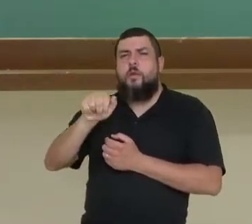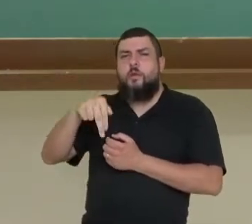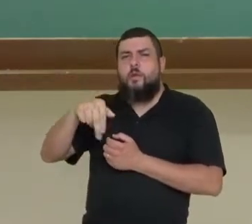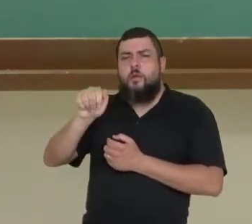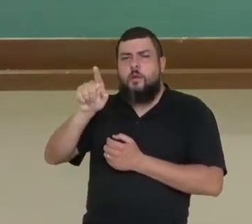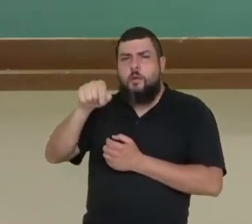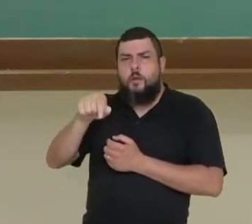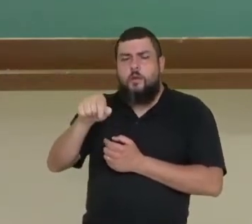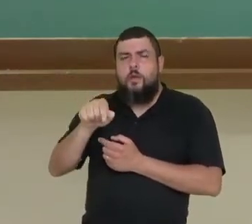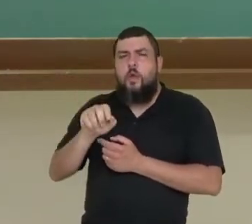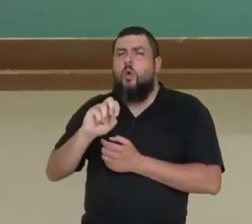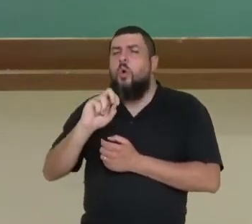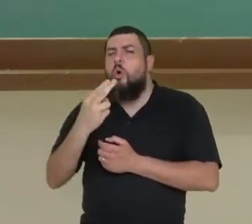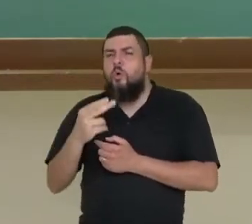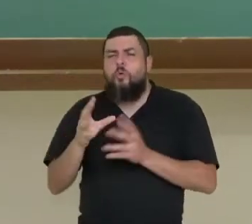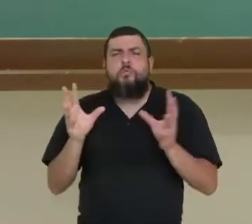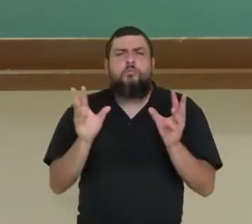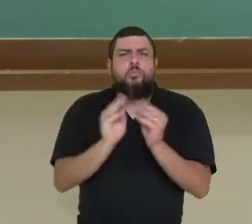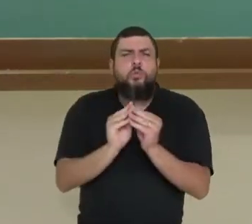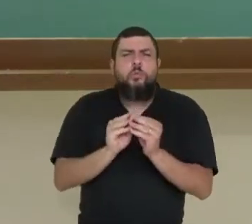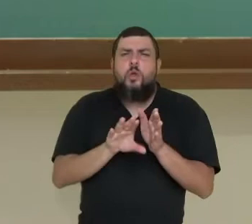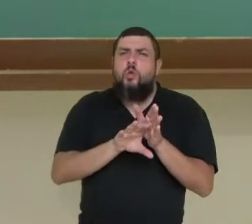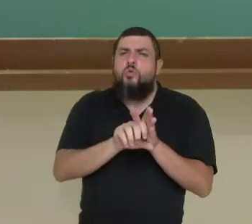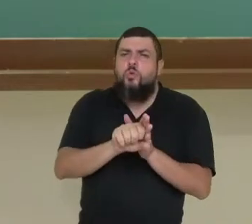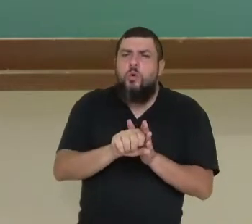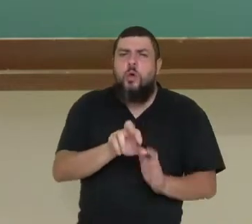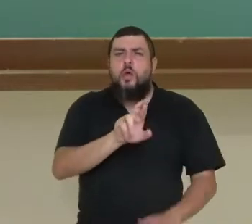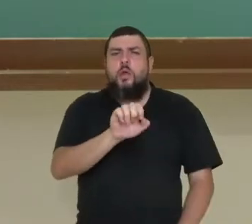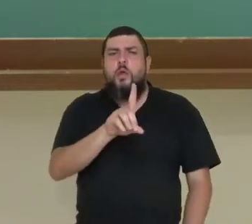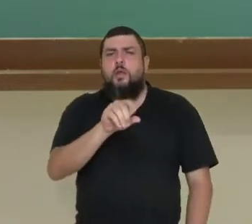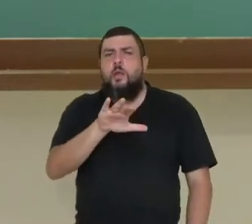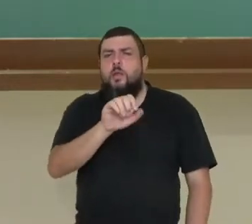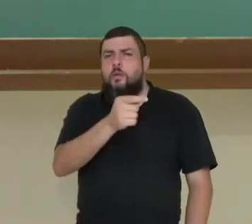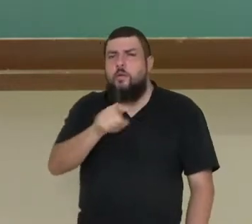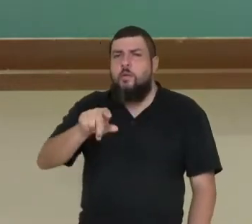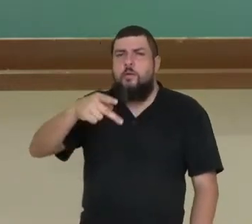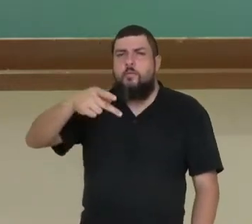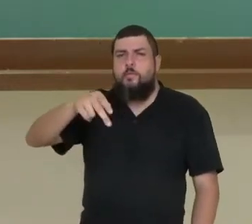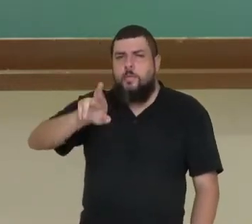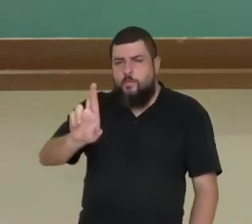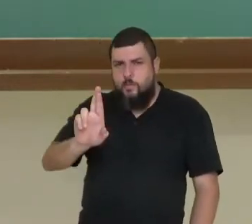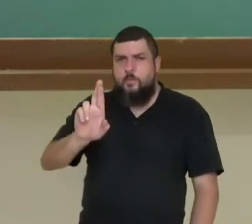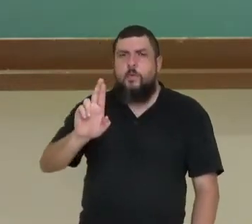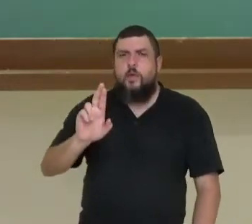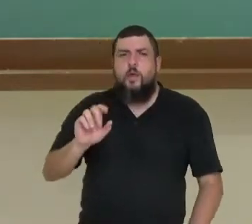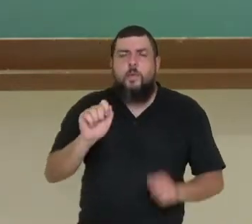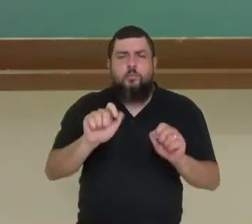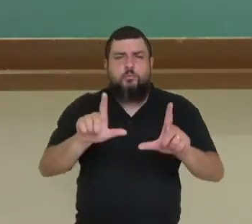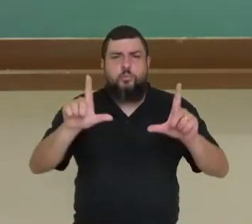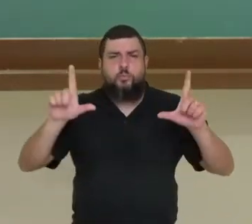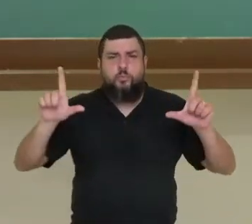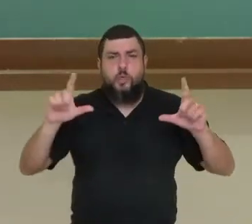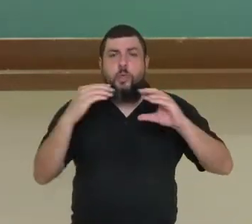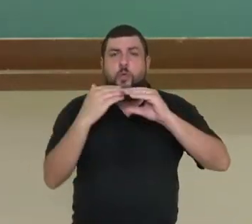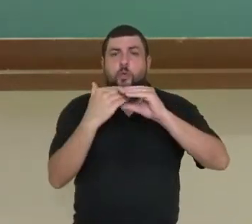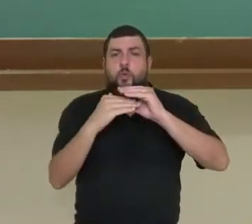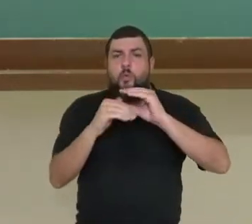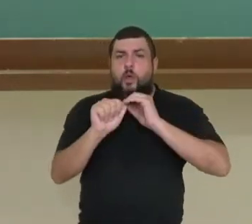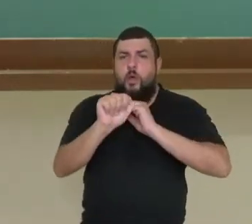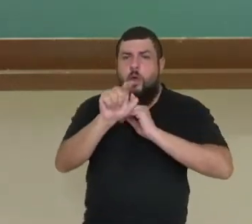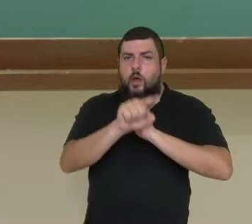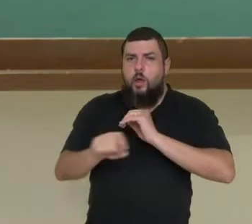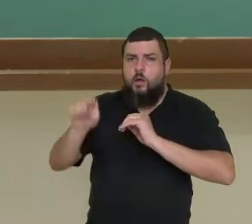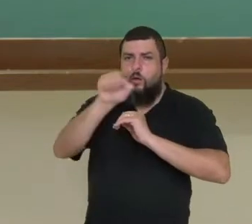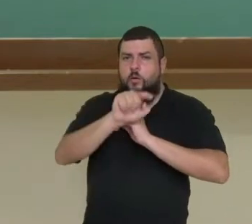vai direcionar para vocês ali a plataforma digital, e aí vocês entram com o e-mail do domínio @escola de vocês.